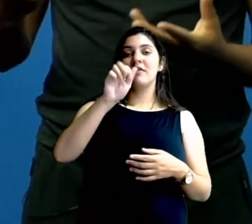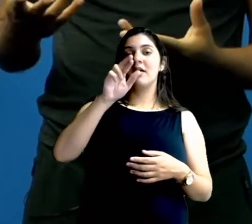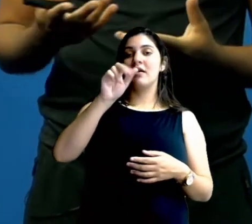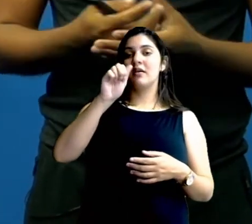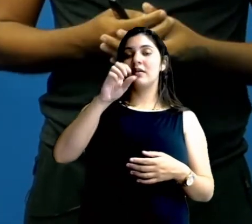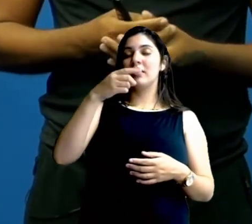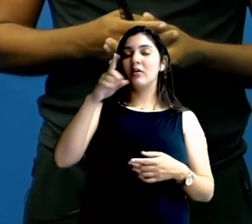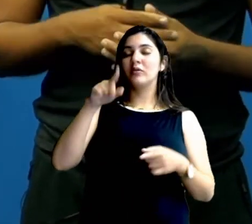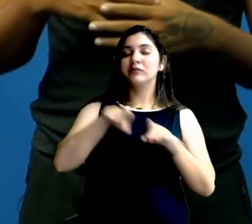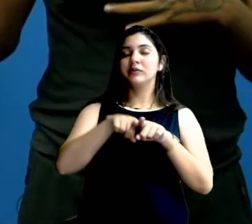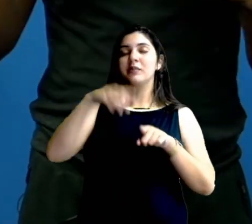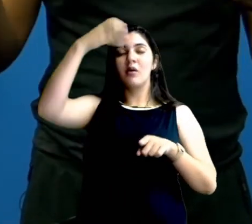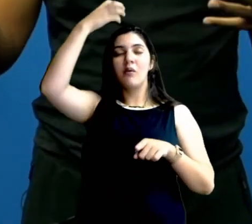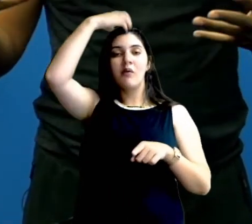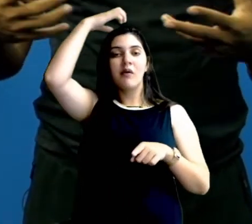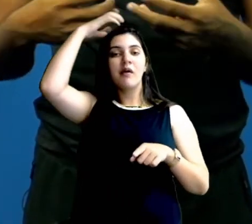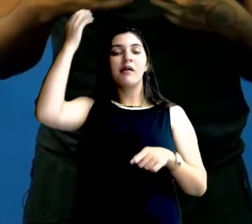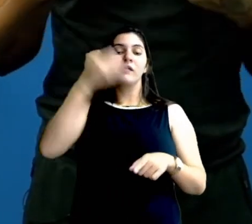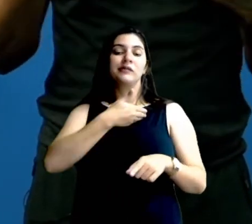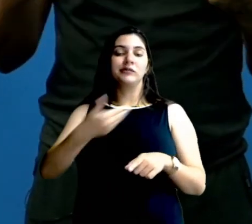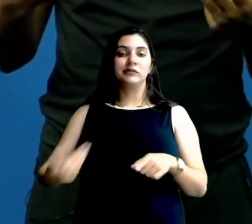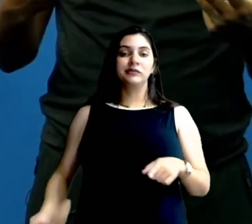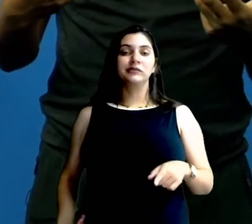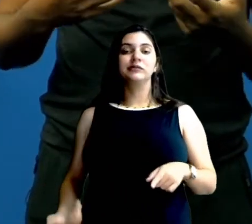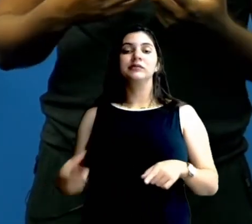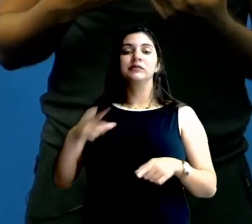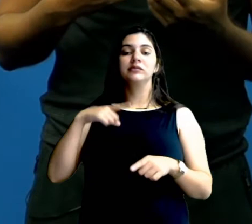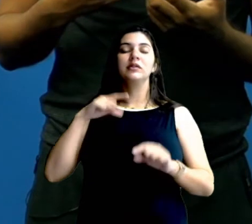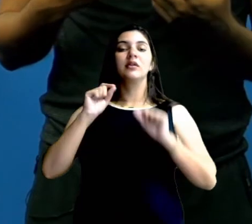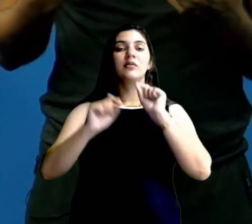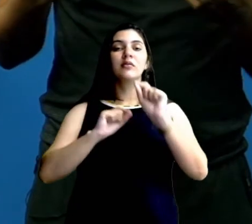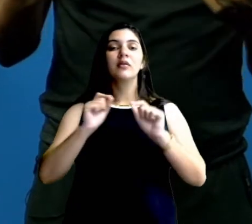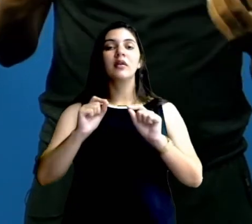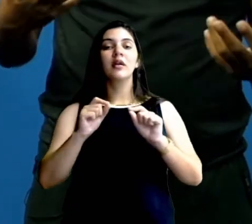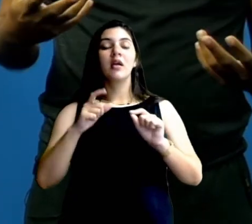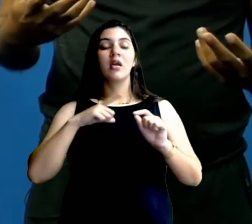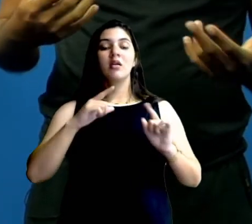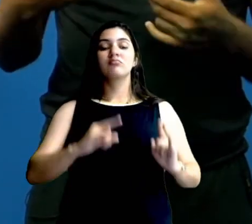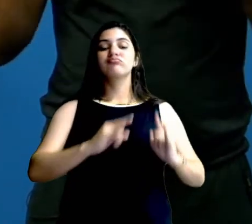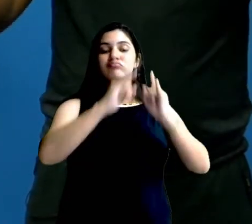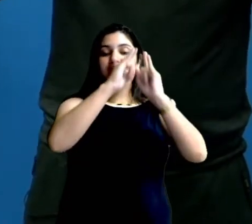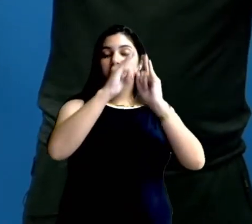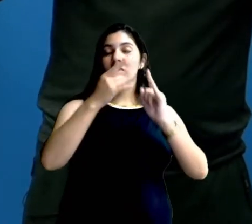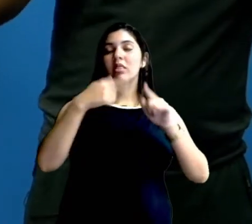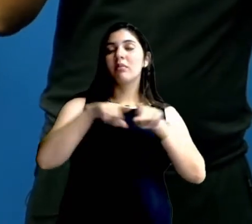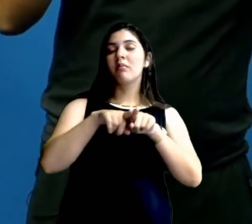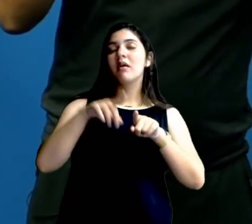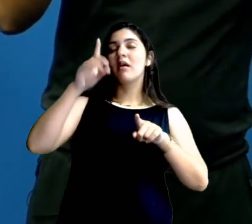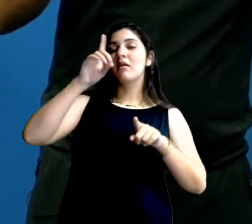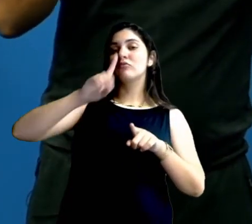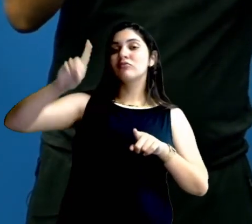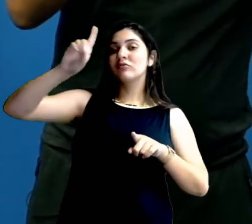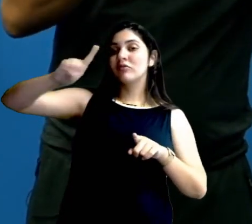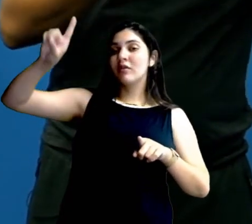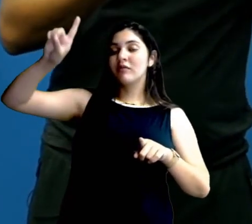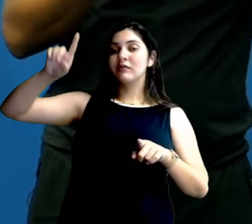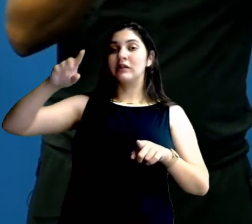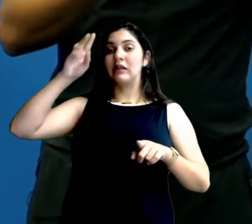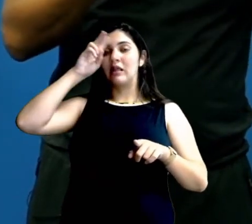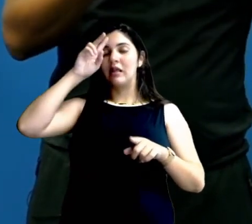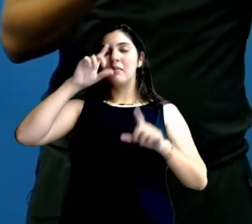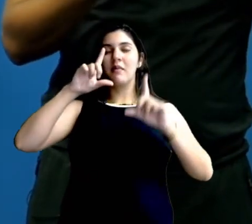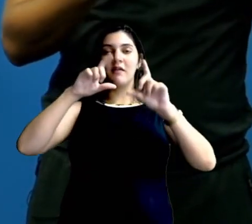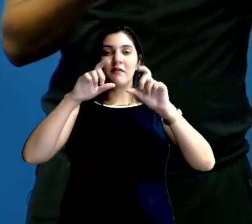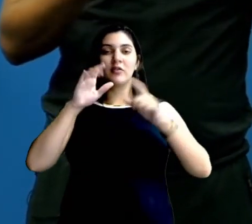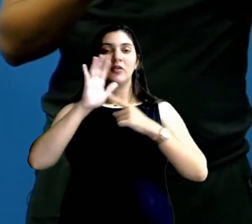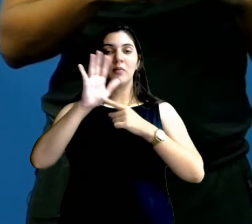reis os governantes eles ergueram estátuas pequenas pirâmides e templos aos Deuses Lembra daquela aquela foto que eu mostrei pra